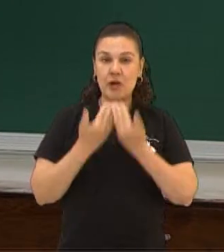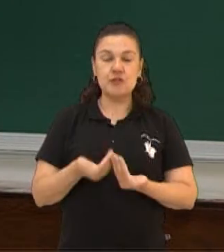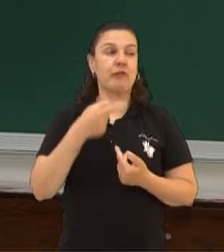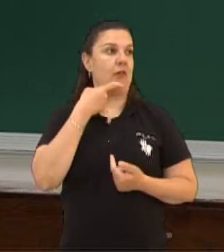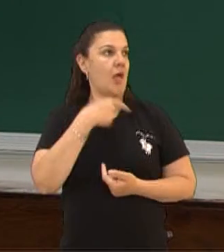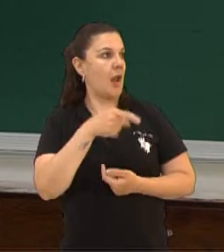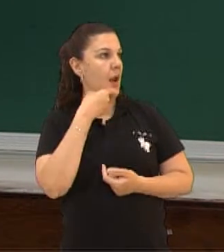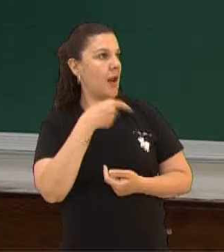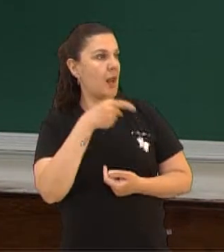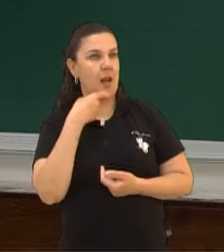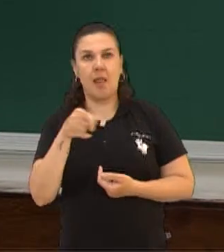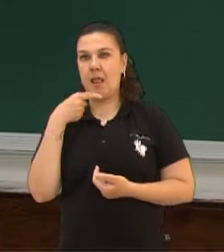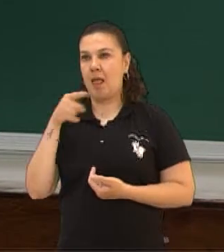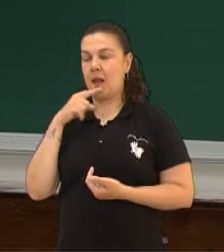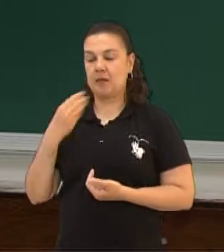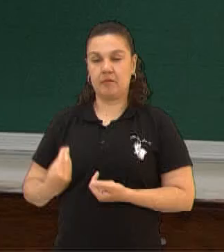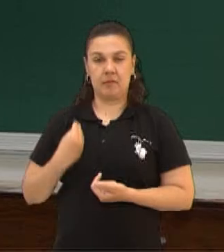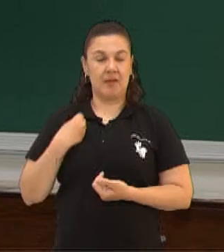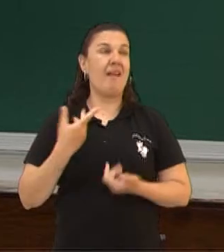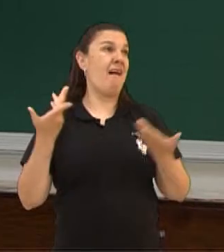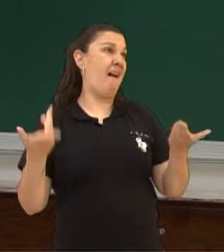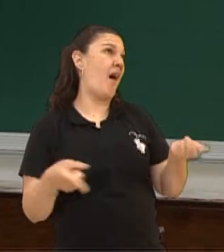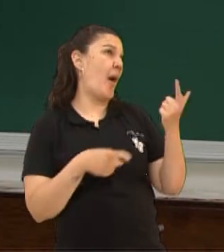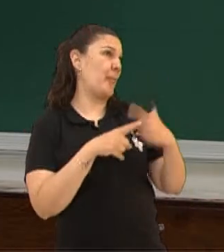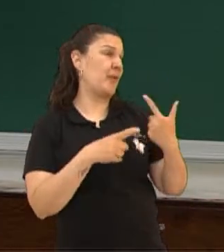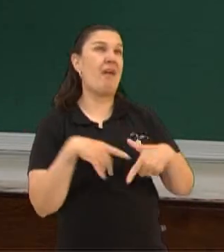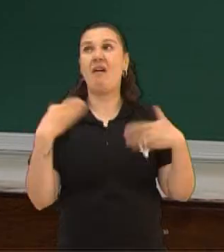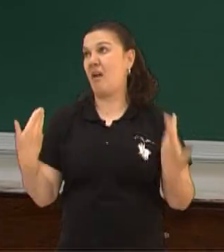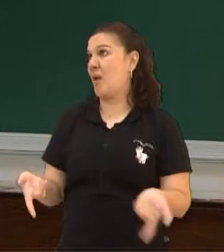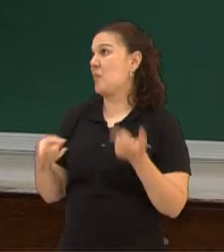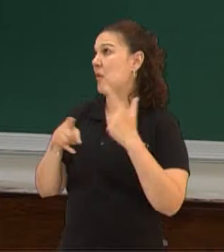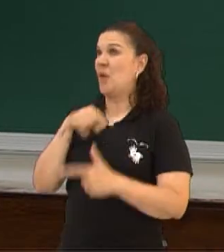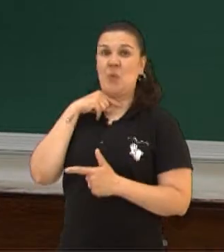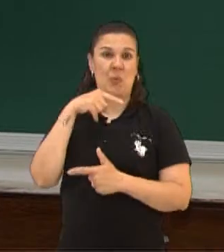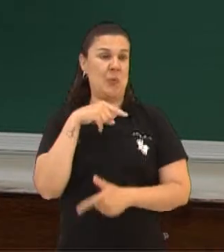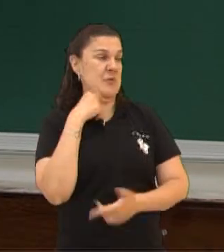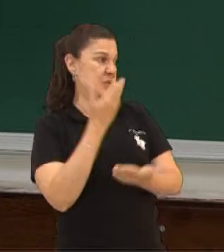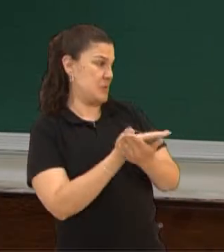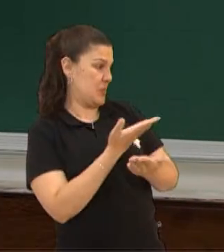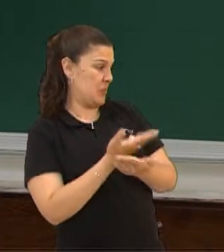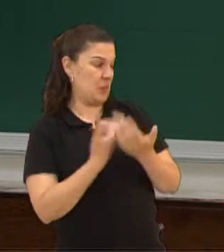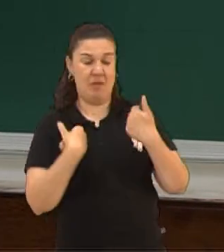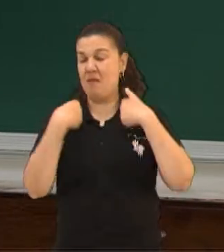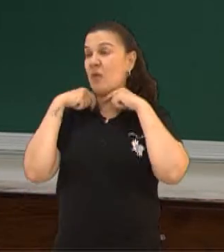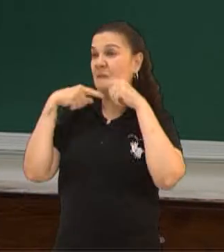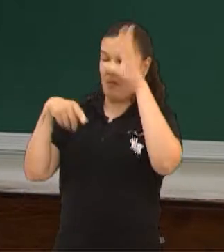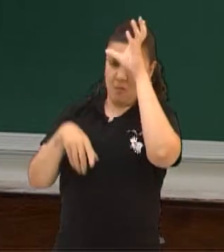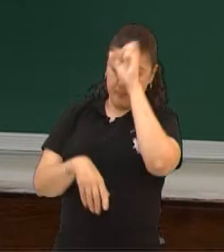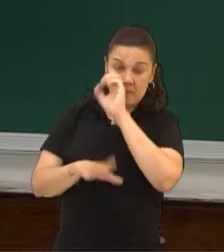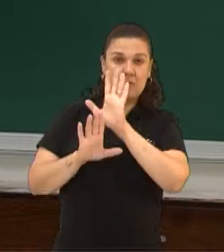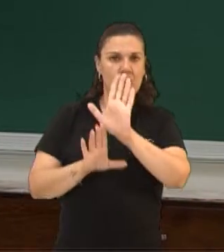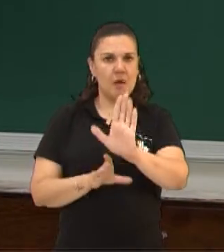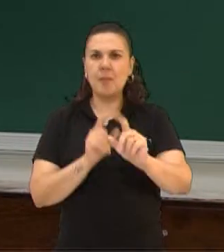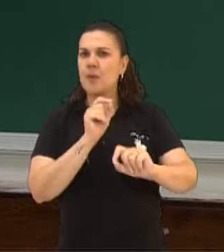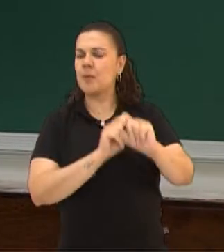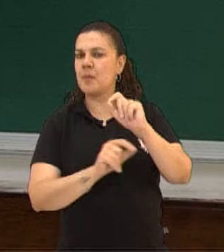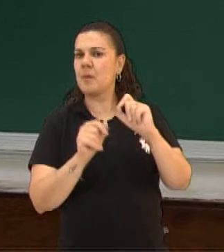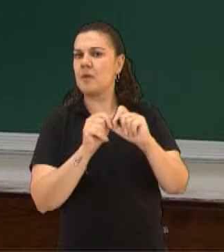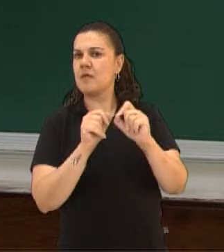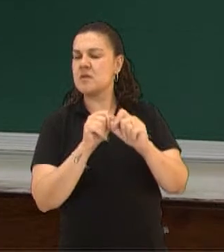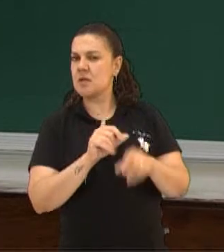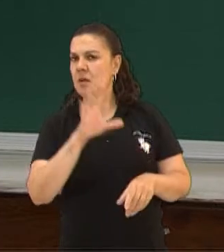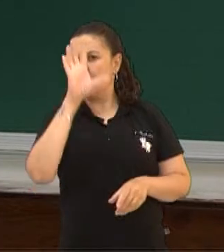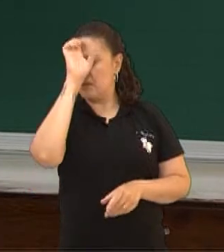só reclamando e reclamando da vida. Ai, porque isso, porque aquilo, eu não consigo estudar, eu não aprendo. Mas o que você está fazendo